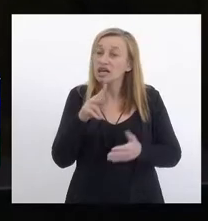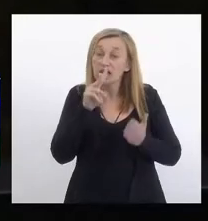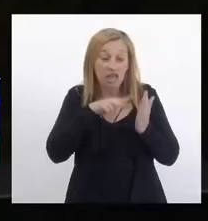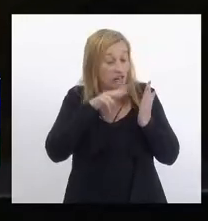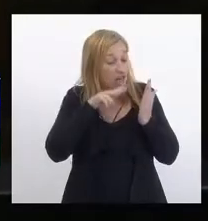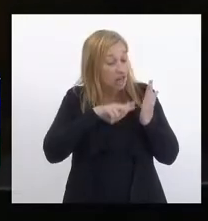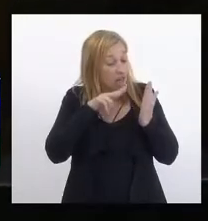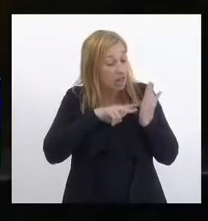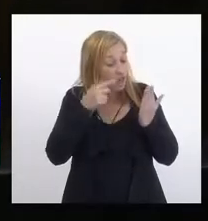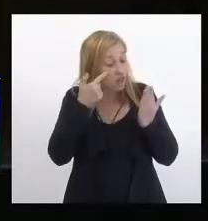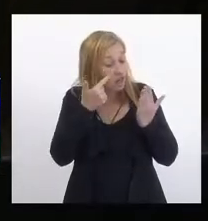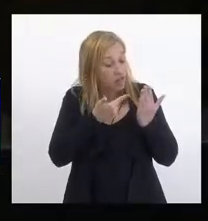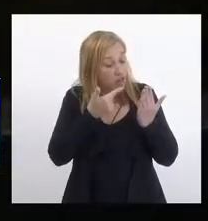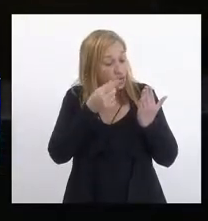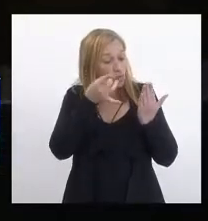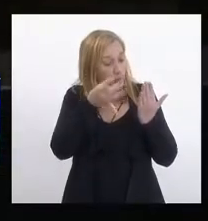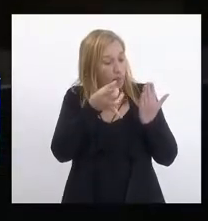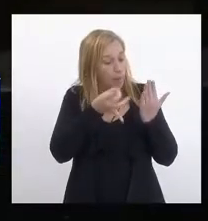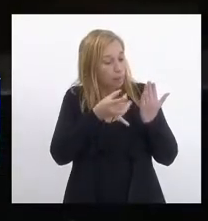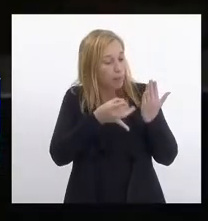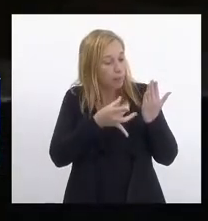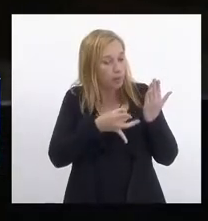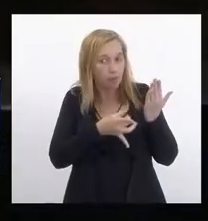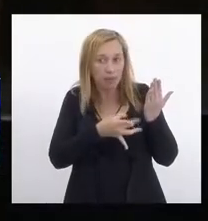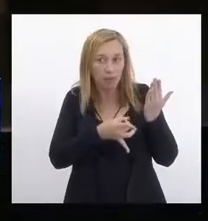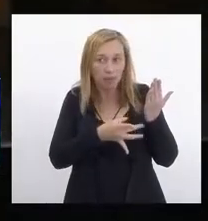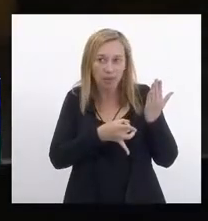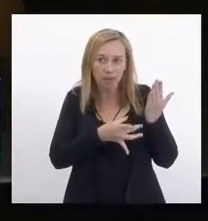ouvir um por um.